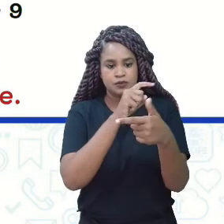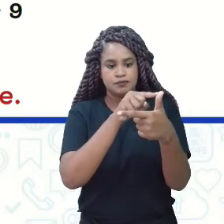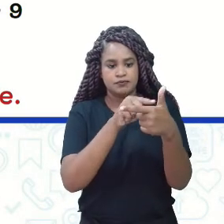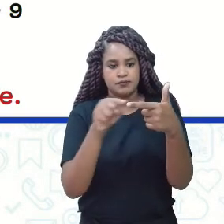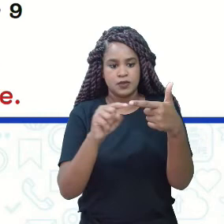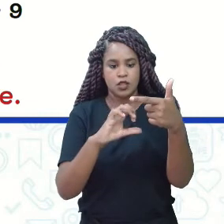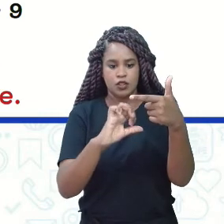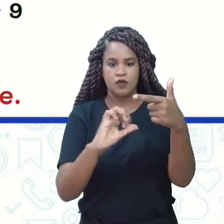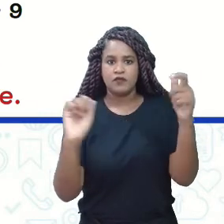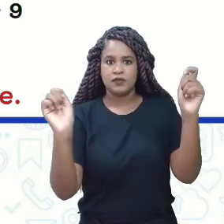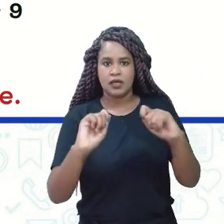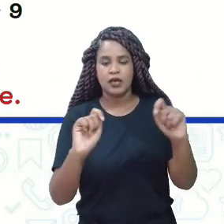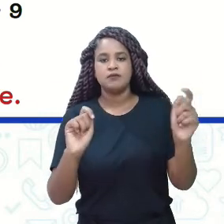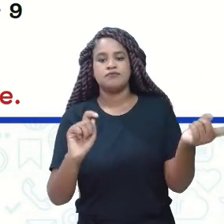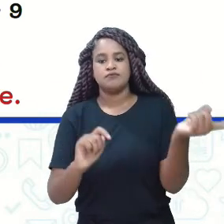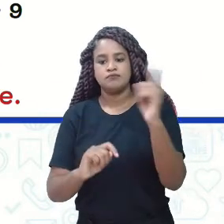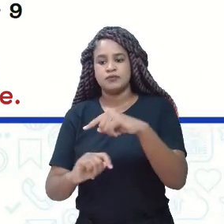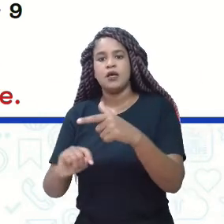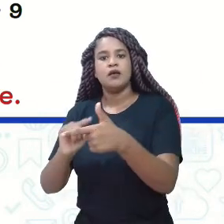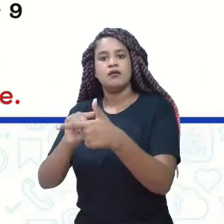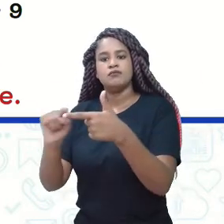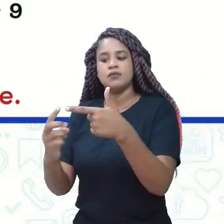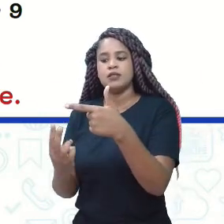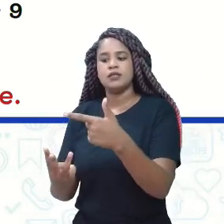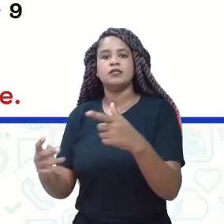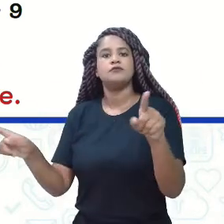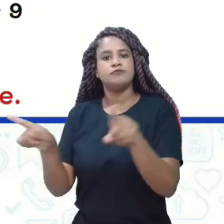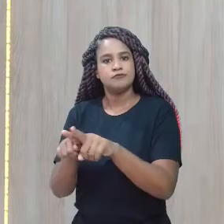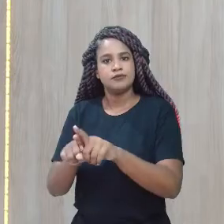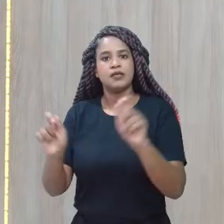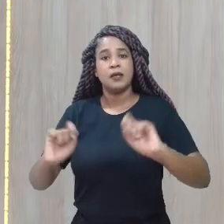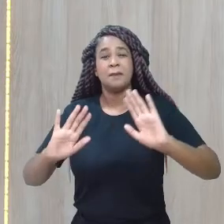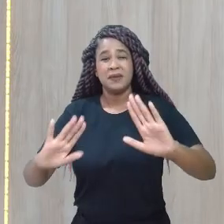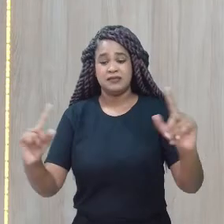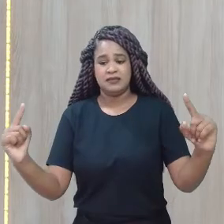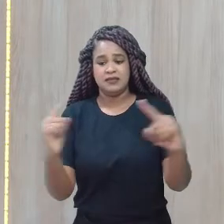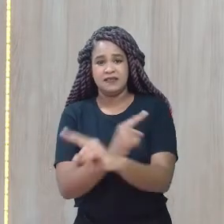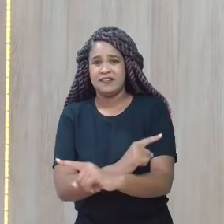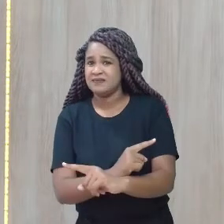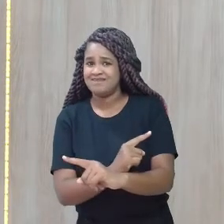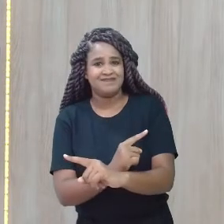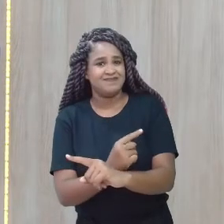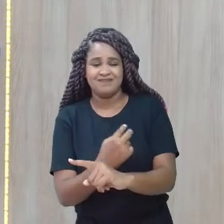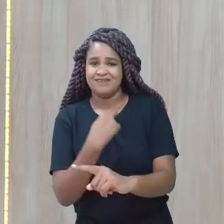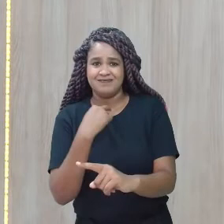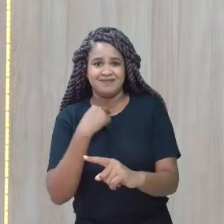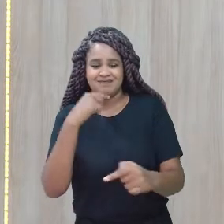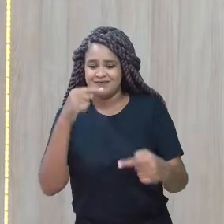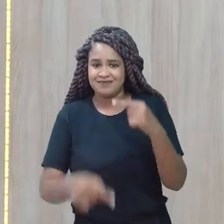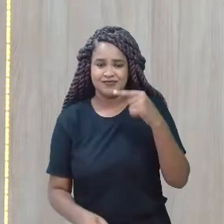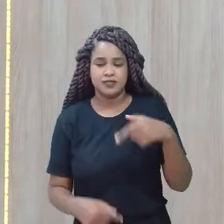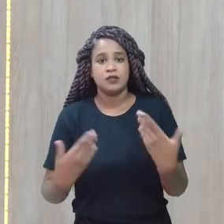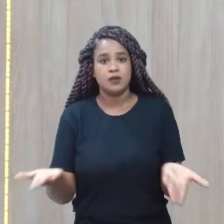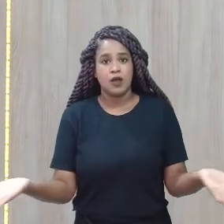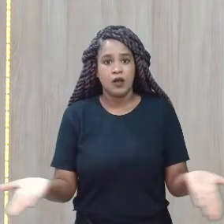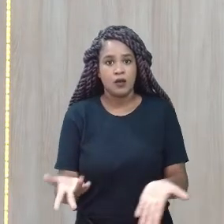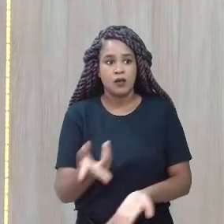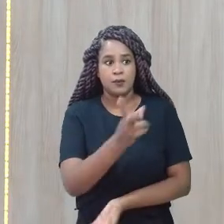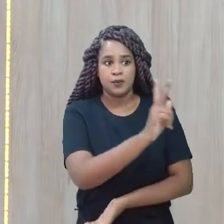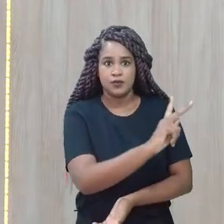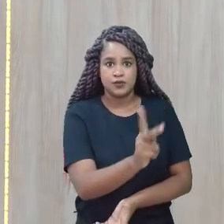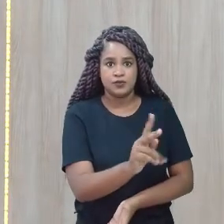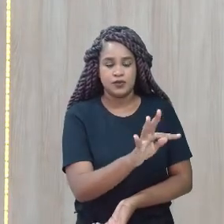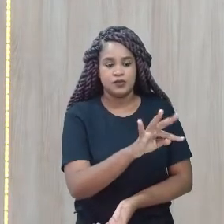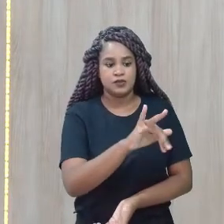divisível por 3, mas o contrário não necessariamente é verdade, tá bom, gente? Ó, eu vou passar aqui para o professor Tiago,